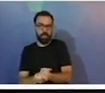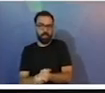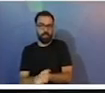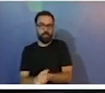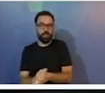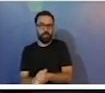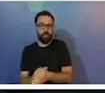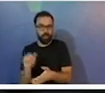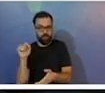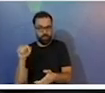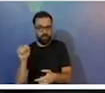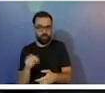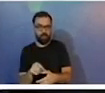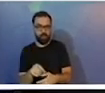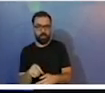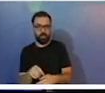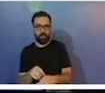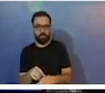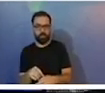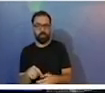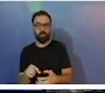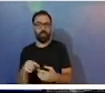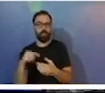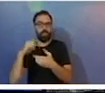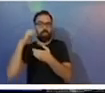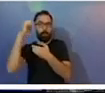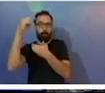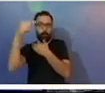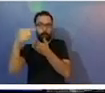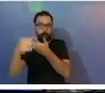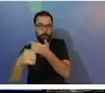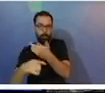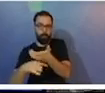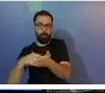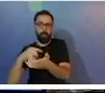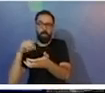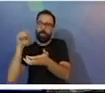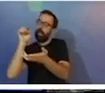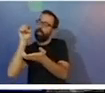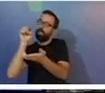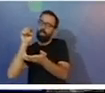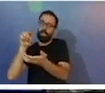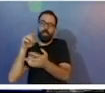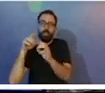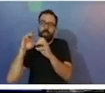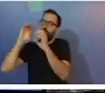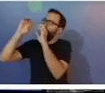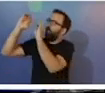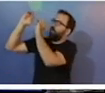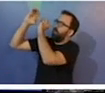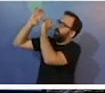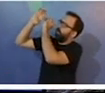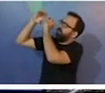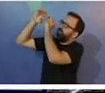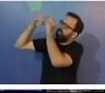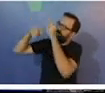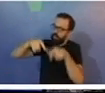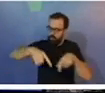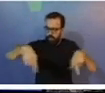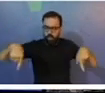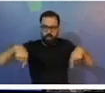cartógrafos, seria o que passa sobre o Observatório Real de Greenwich. Essa decisão